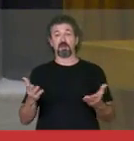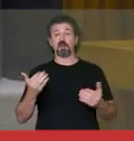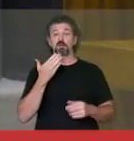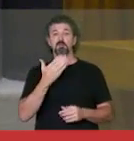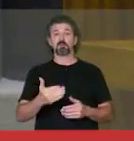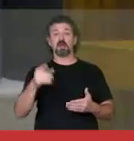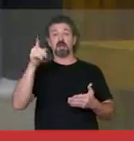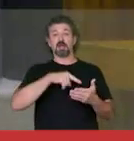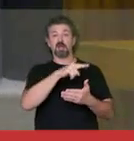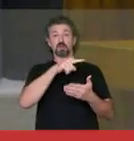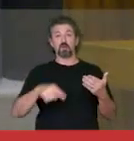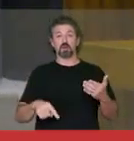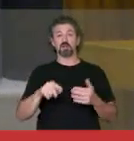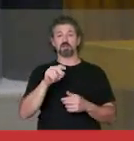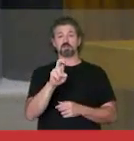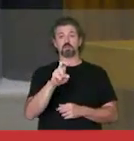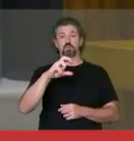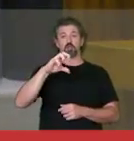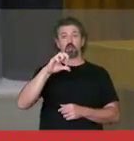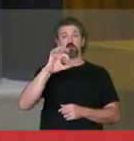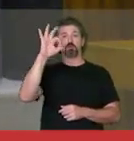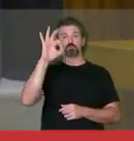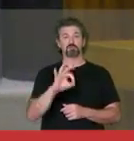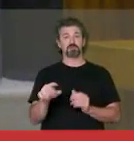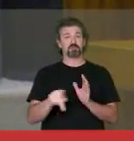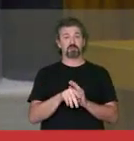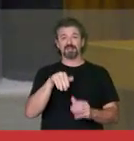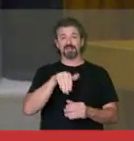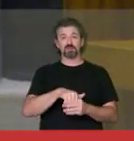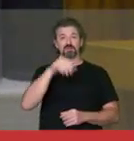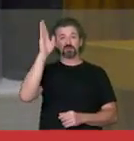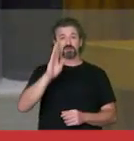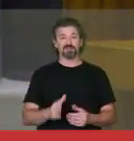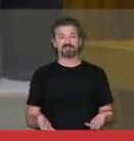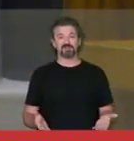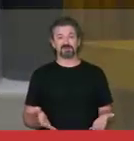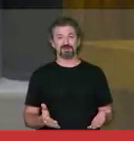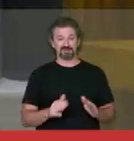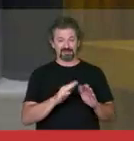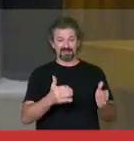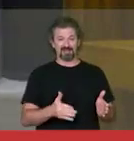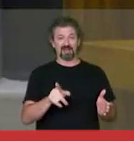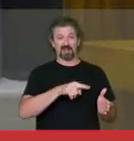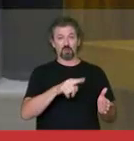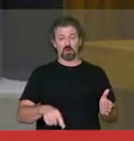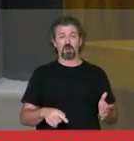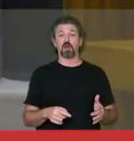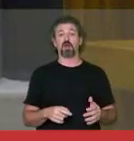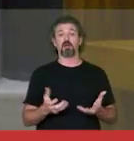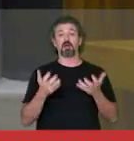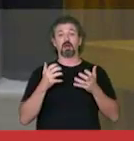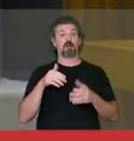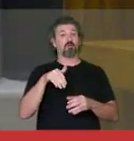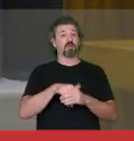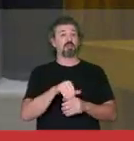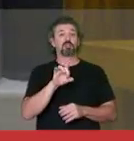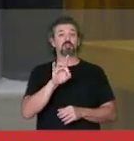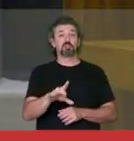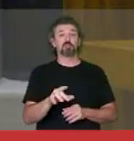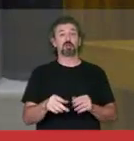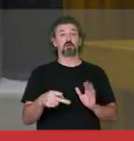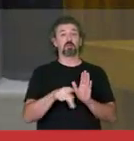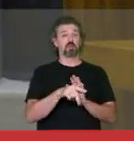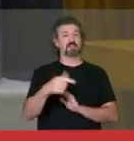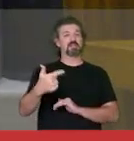de 59% das urnas no Brasil. Mas ele quer anular apenas as urnas do segundo